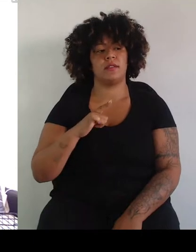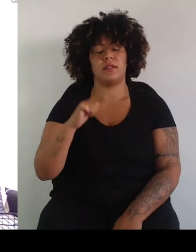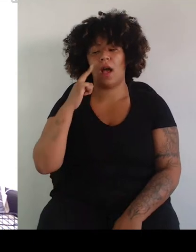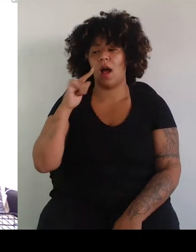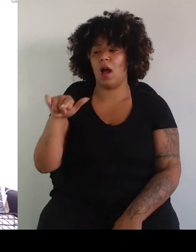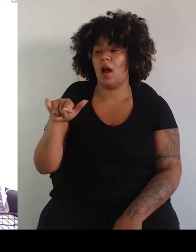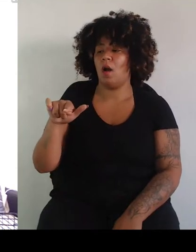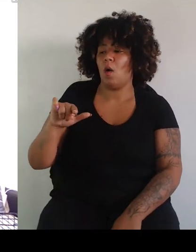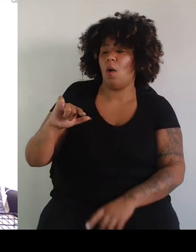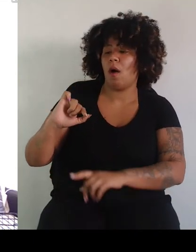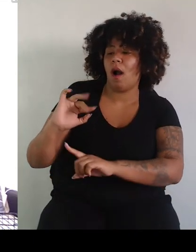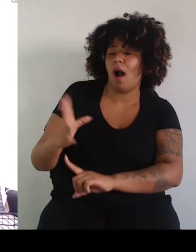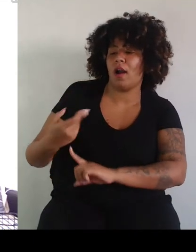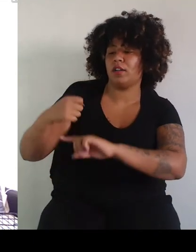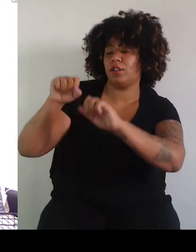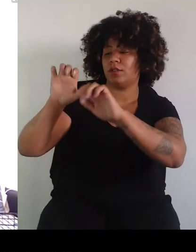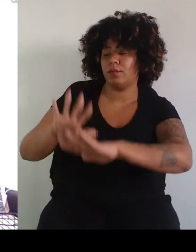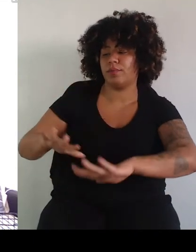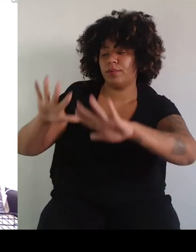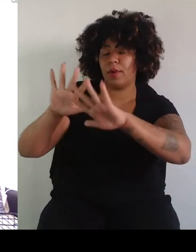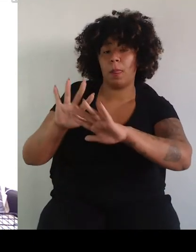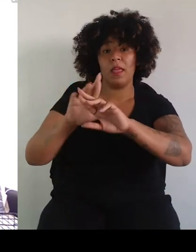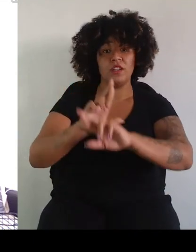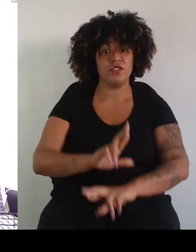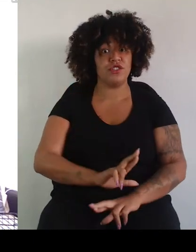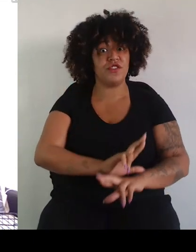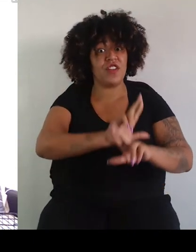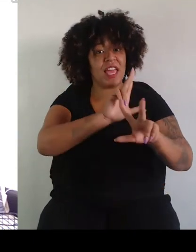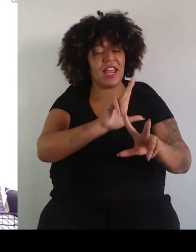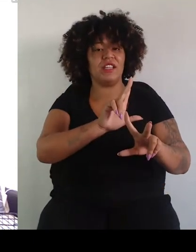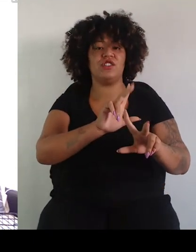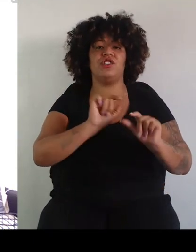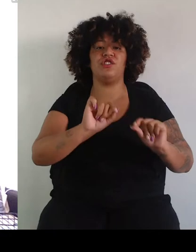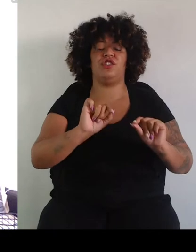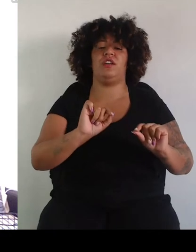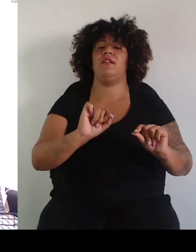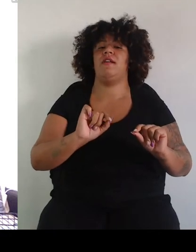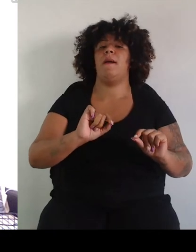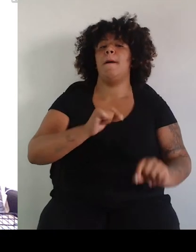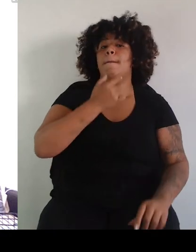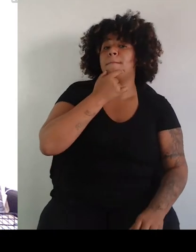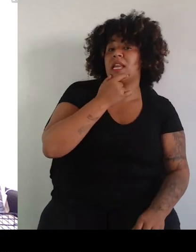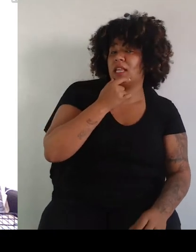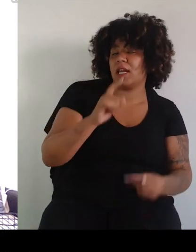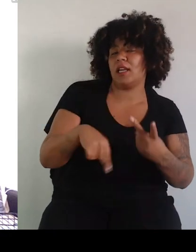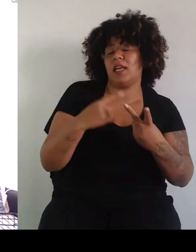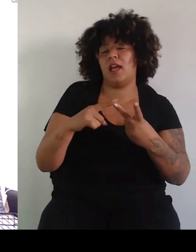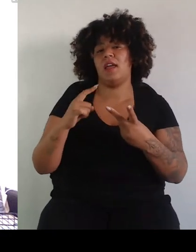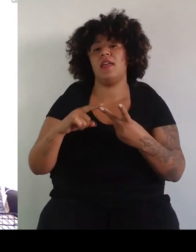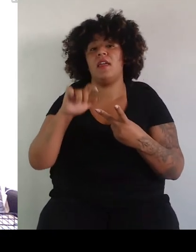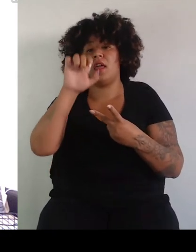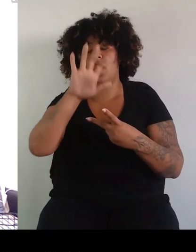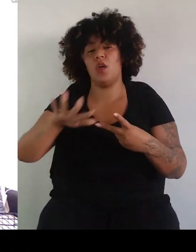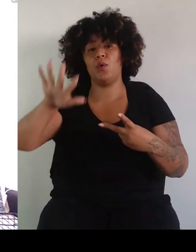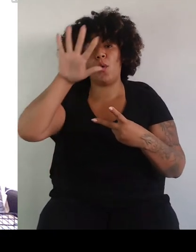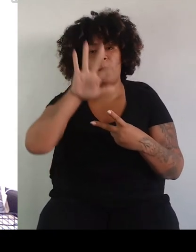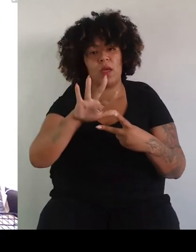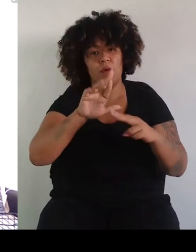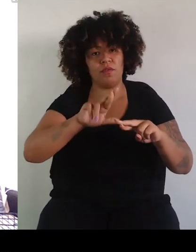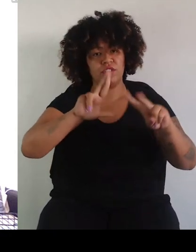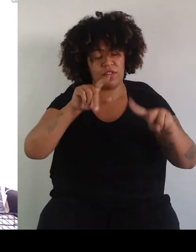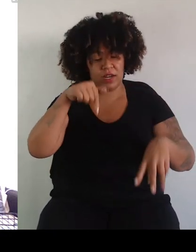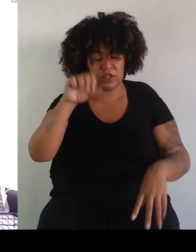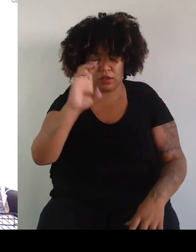do contexto contemporâneo europeu britânico as questões que surgem a forma de colocar essas questões eu tenho confiança